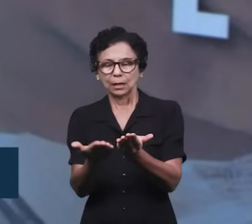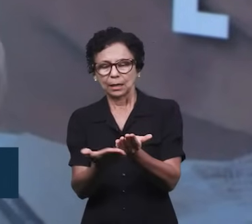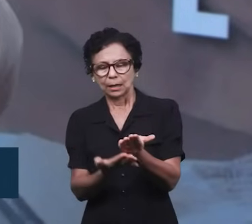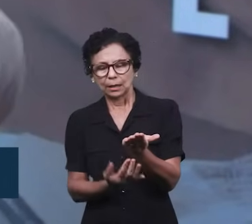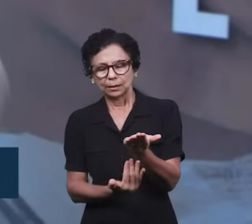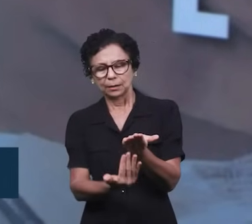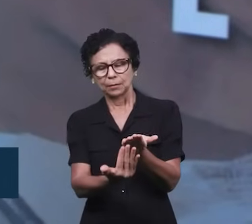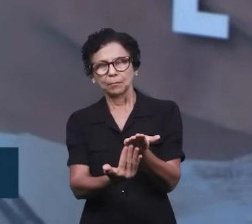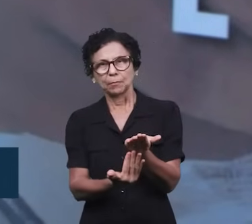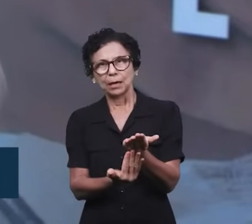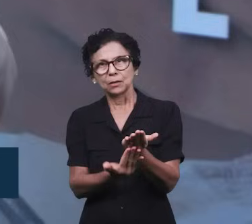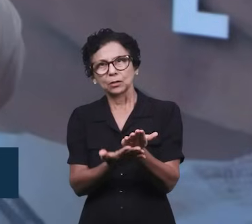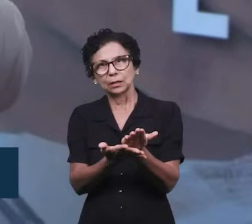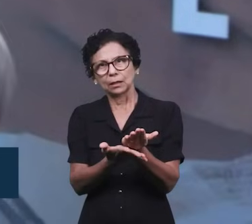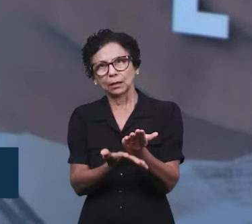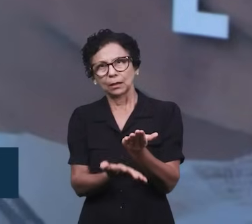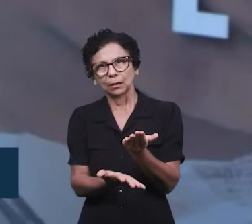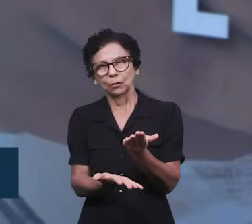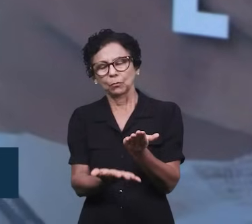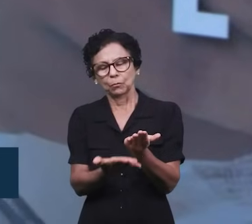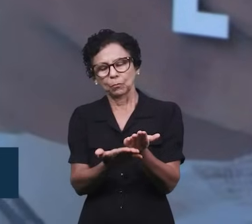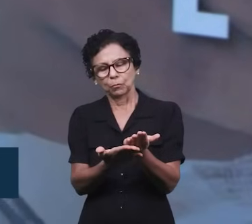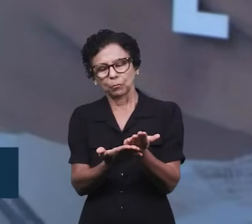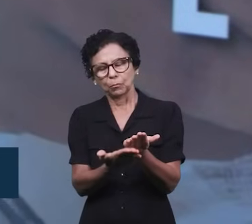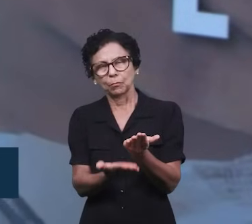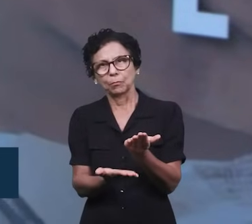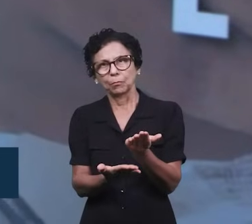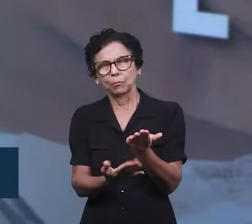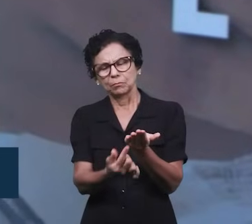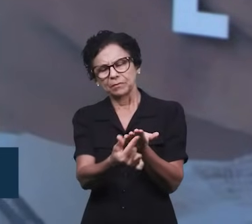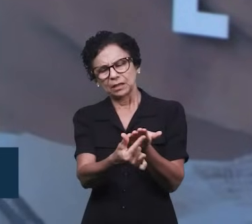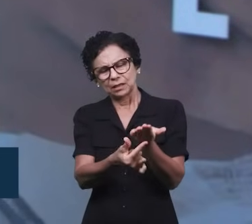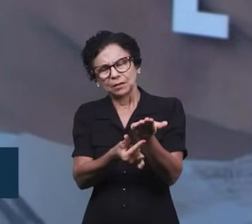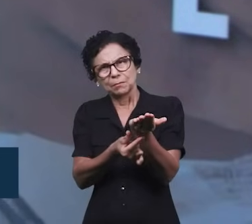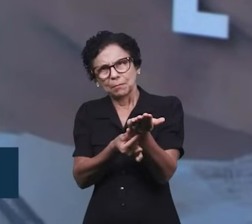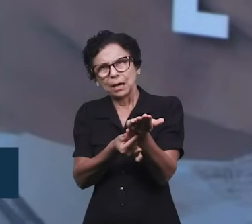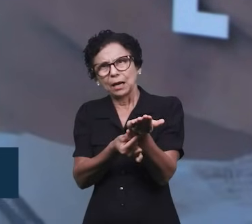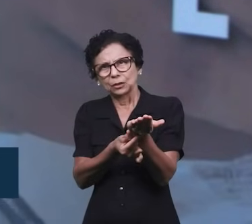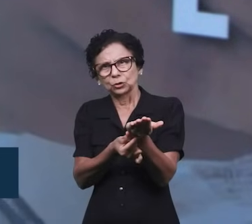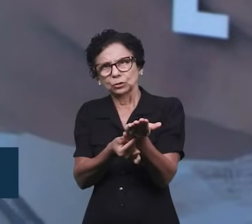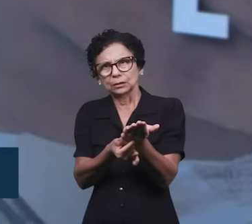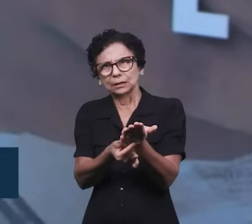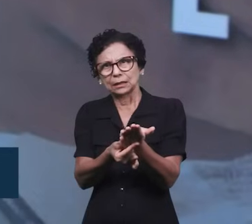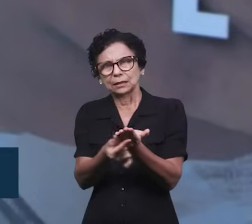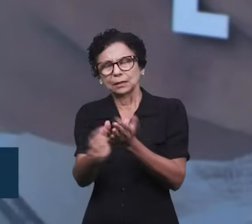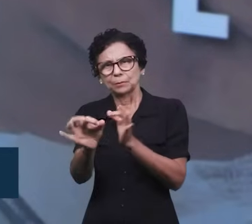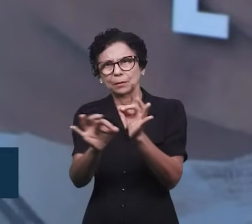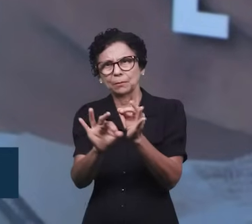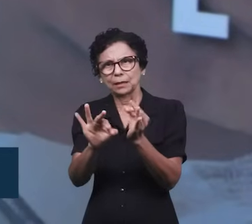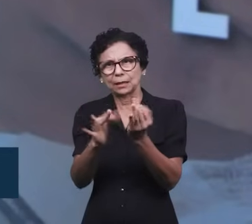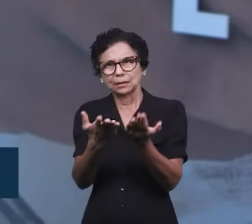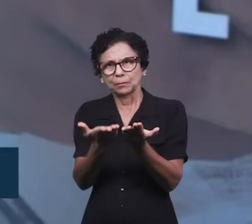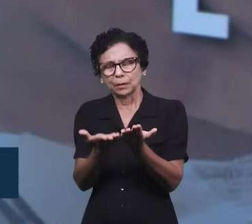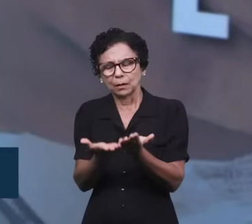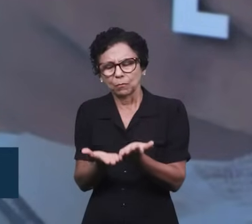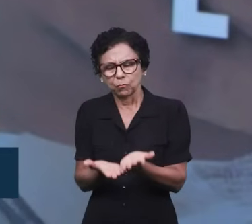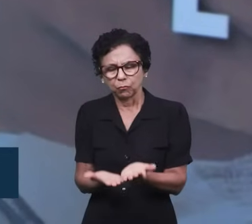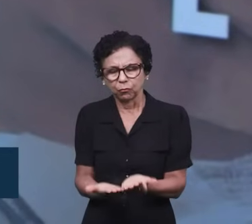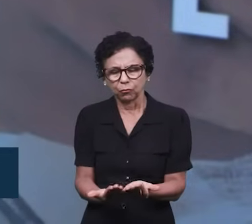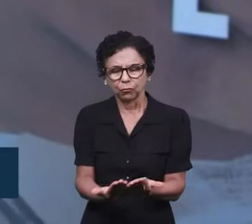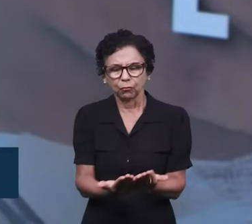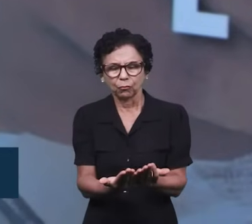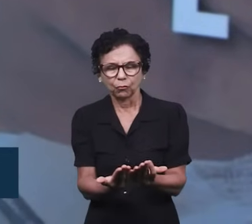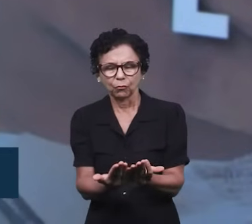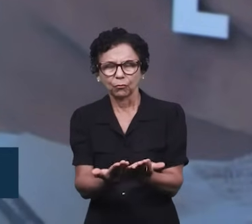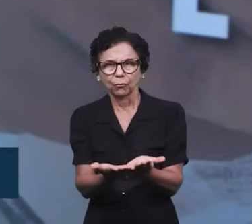causa da parte de baixo da embarcação que é apropriada para isso. Mas muito lenta. E, de fato, foram 20 horas. E é muito